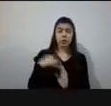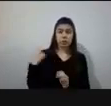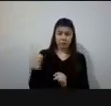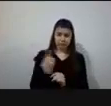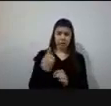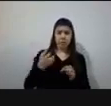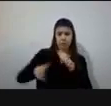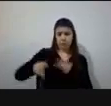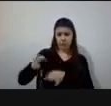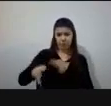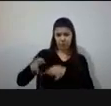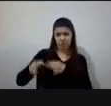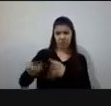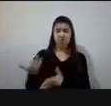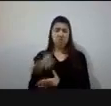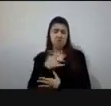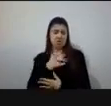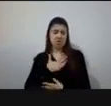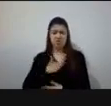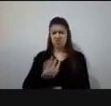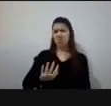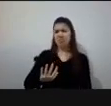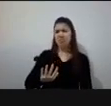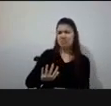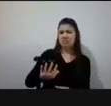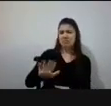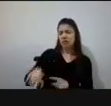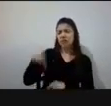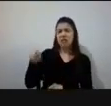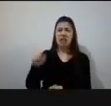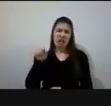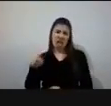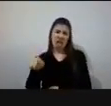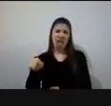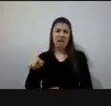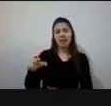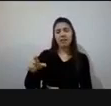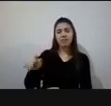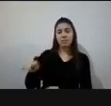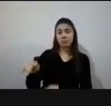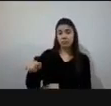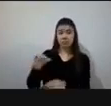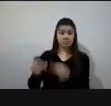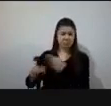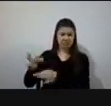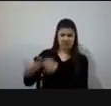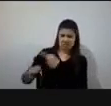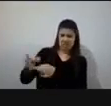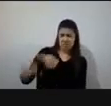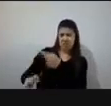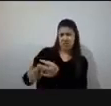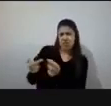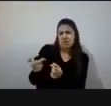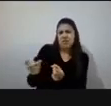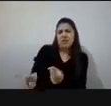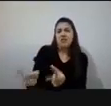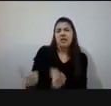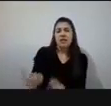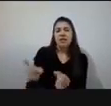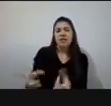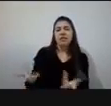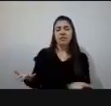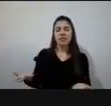xinga. Ou faz uma denúncia lá para a corregedoria, esse juiz vende sentença. É um absurdo, uma acusação sem qualquer